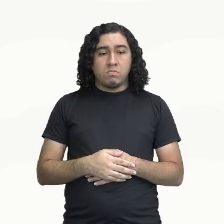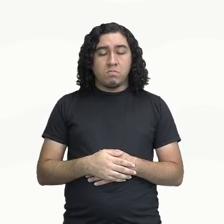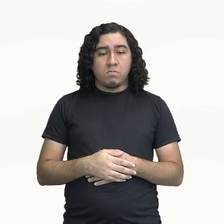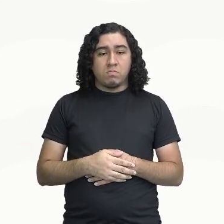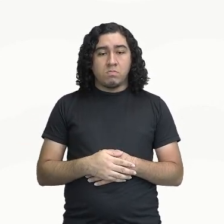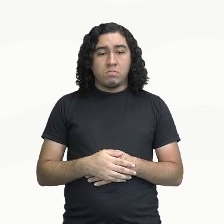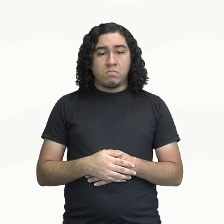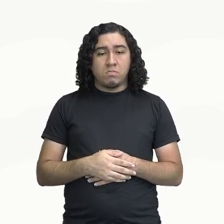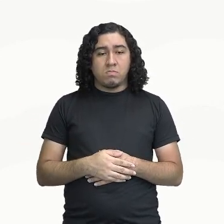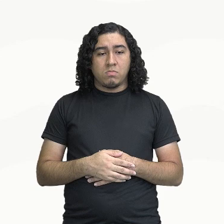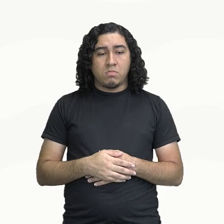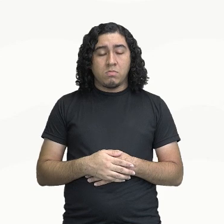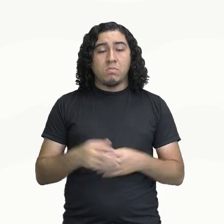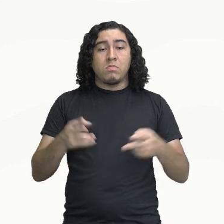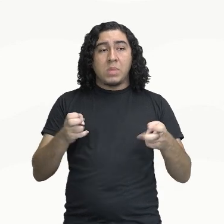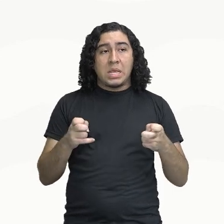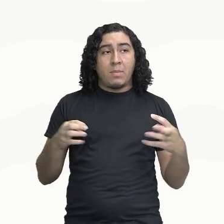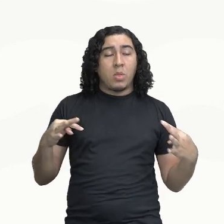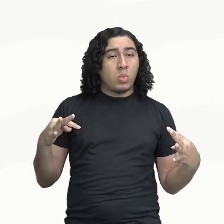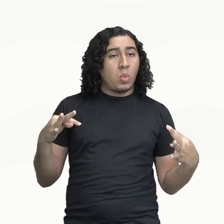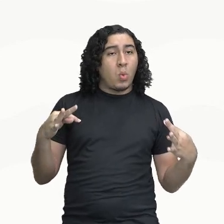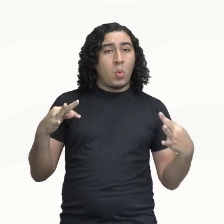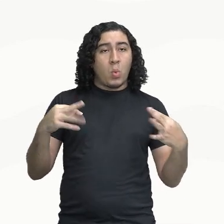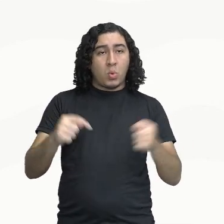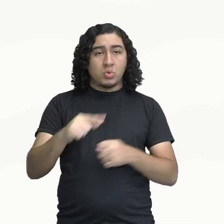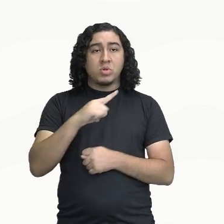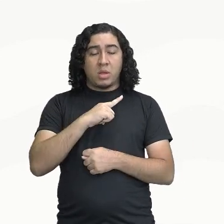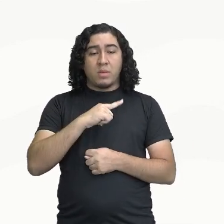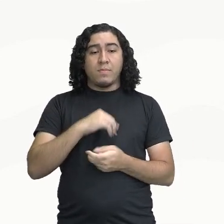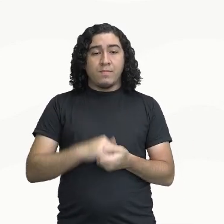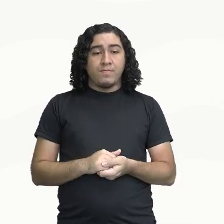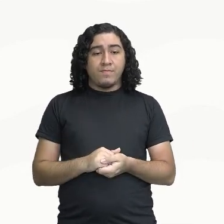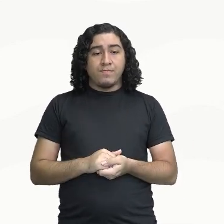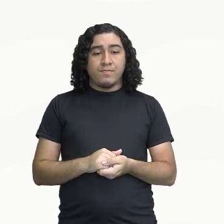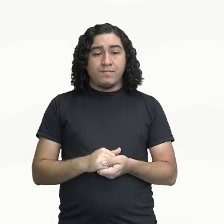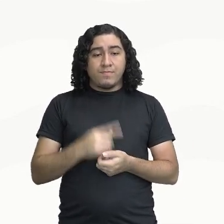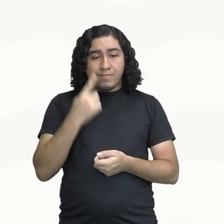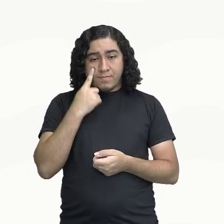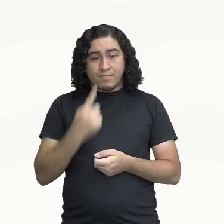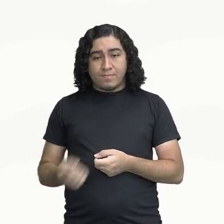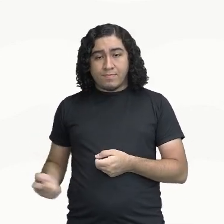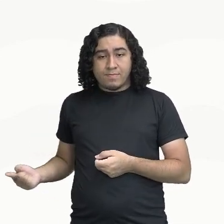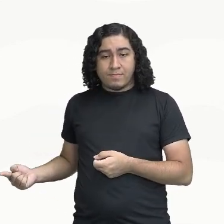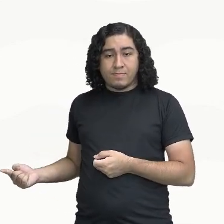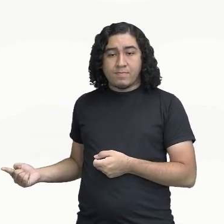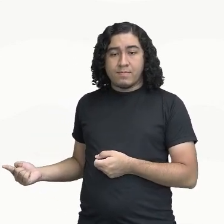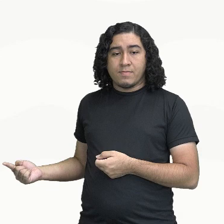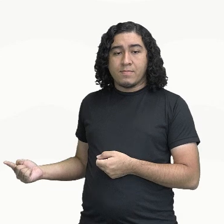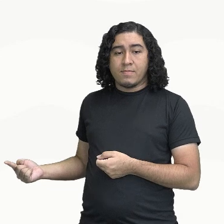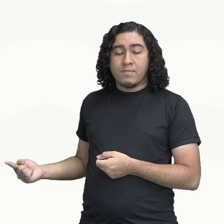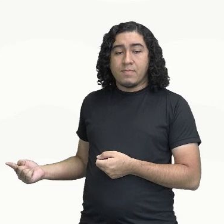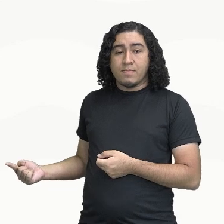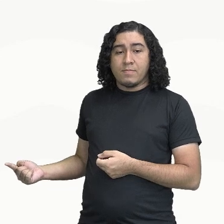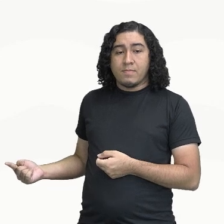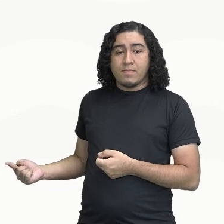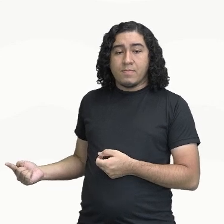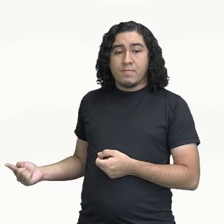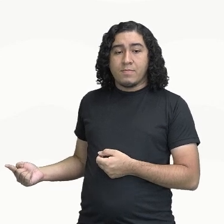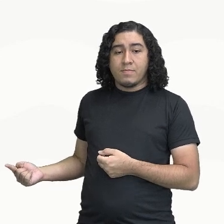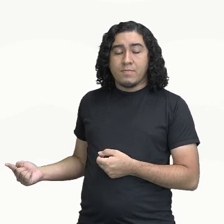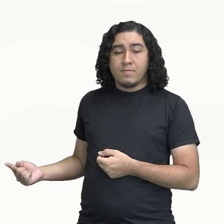ó, todos esses anos. Eu tenho 2009, 2010, 2011, 2012,